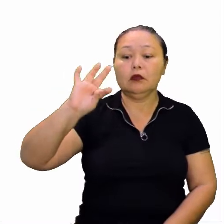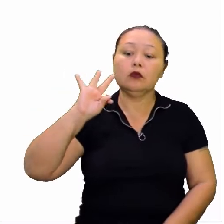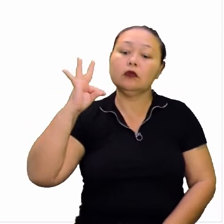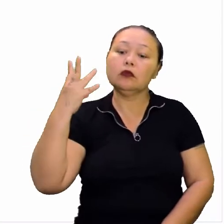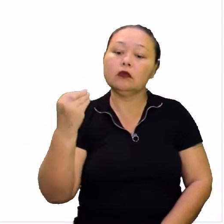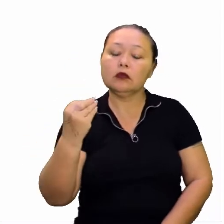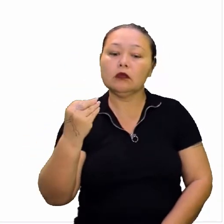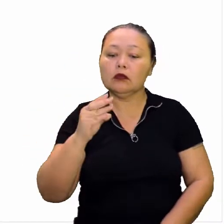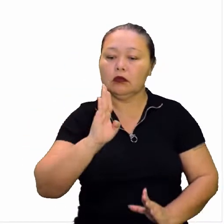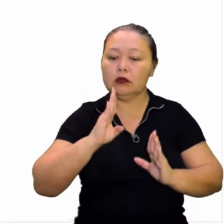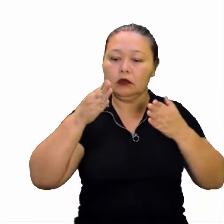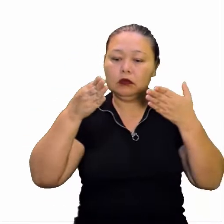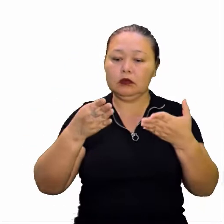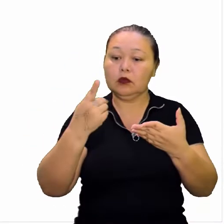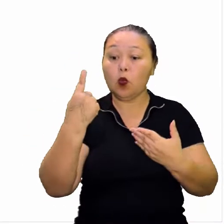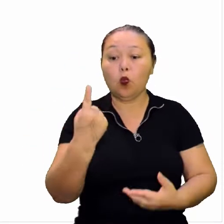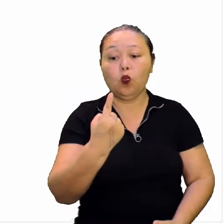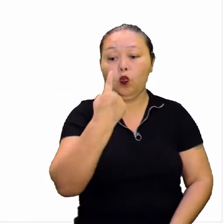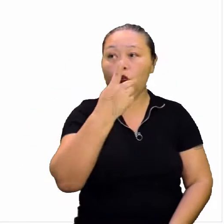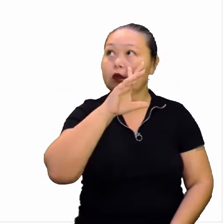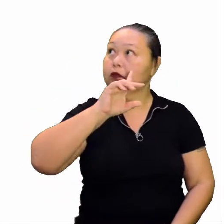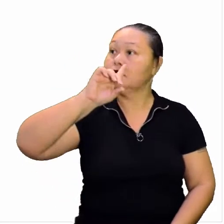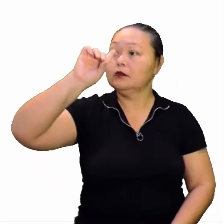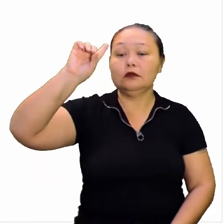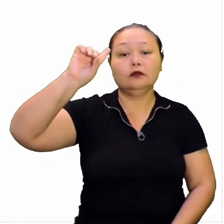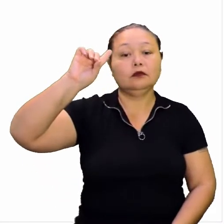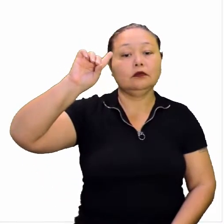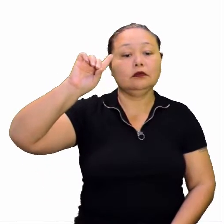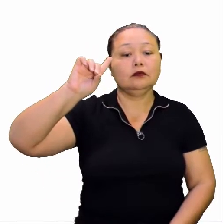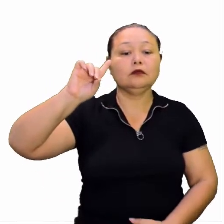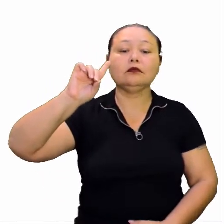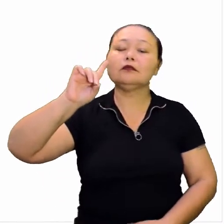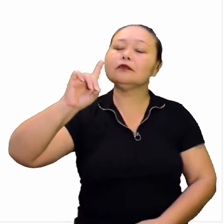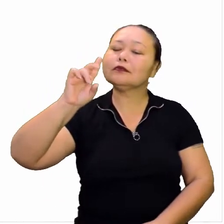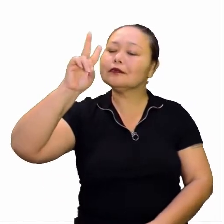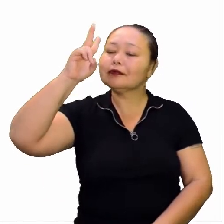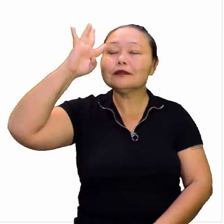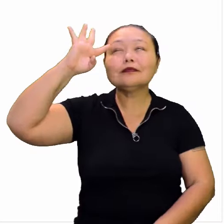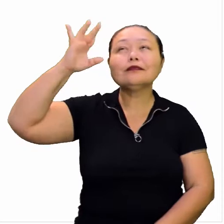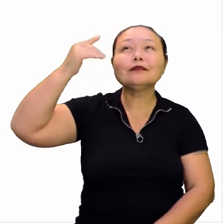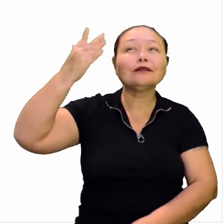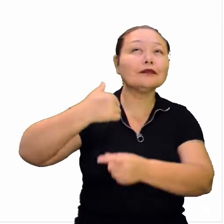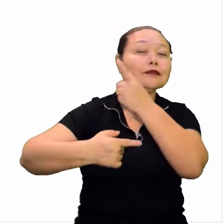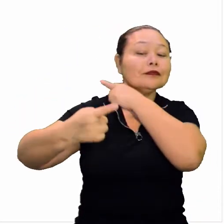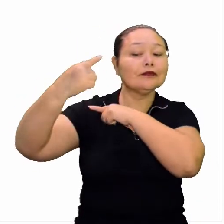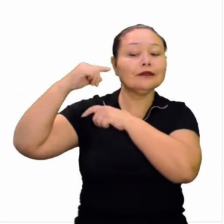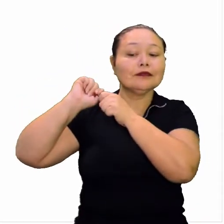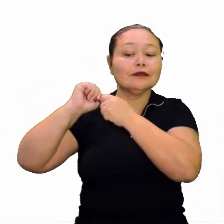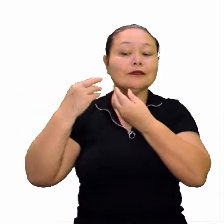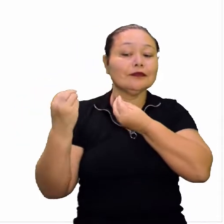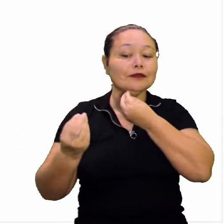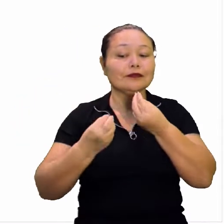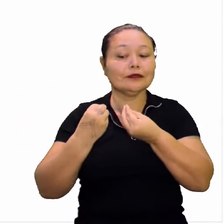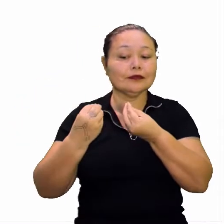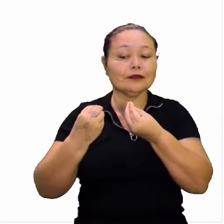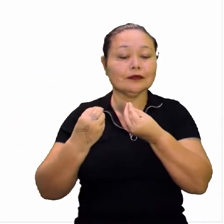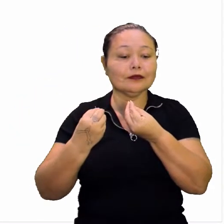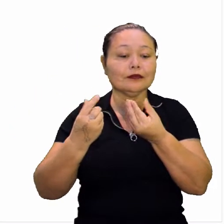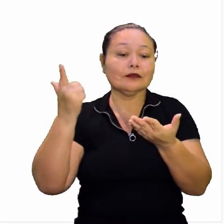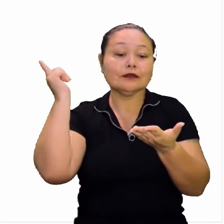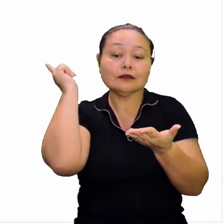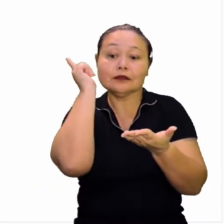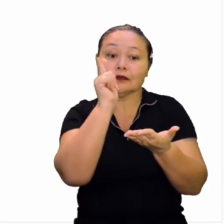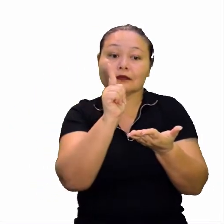Tudo se concentra nesse um. Vocês imaginam no passado como é que